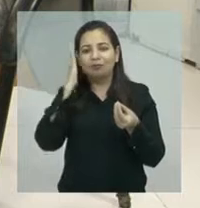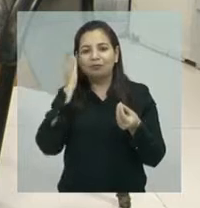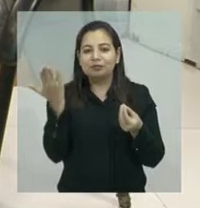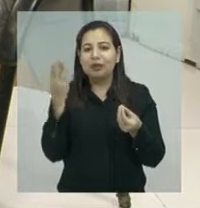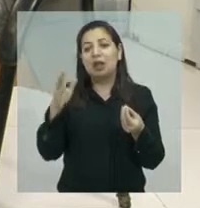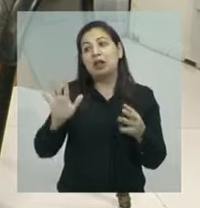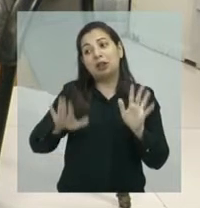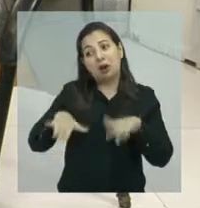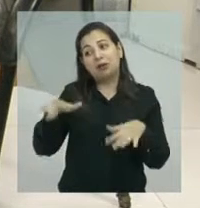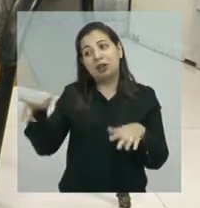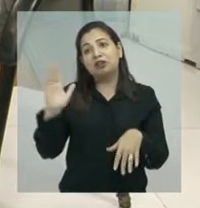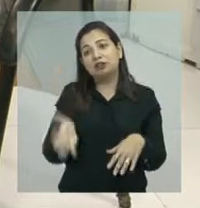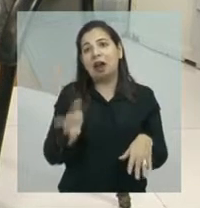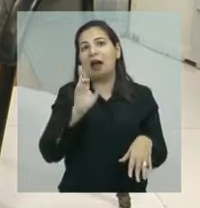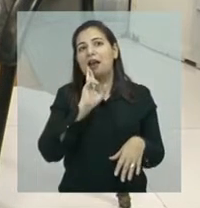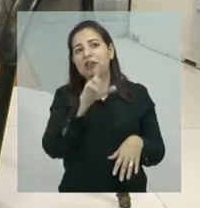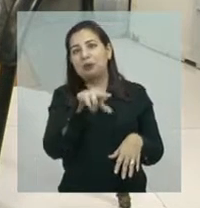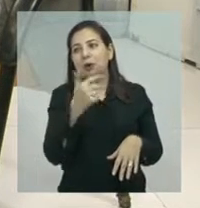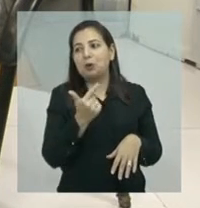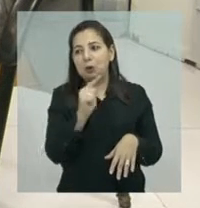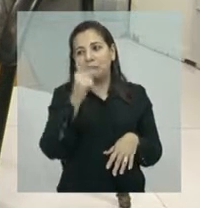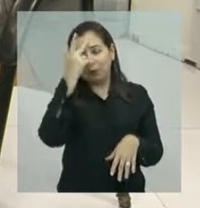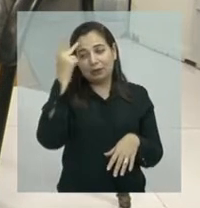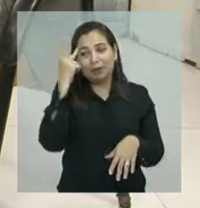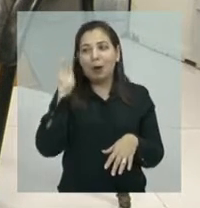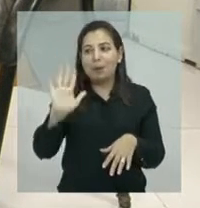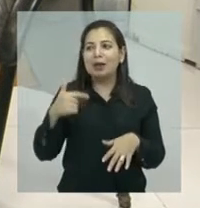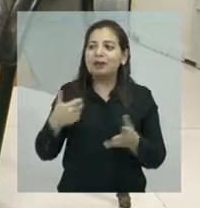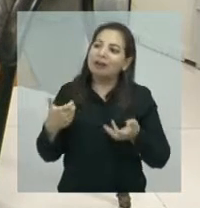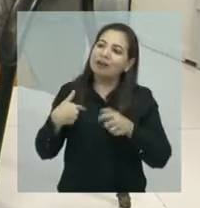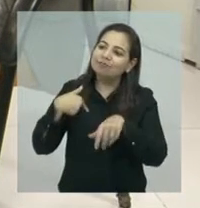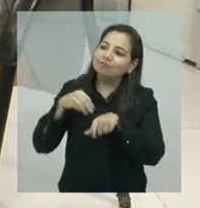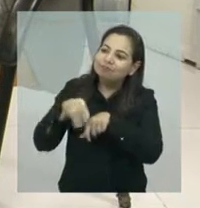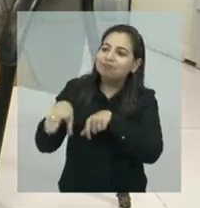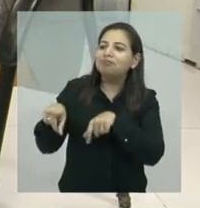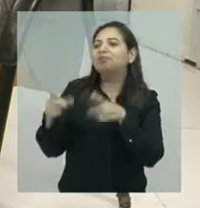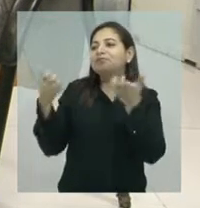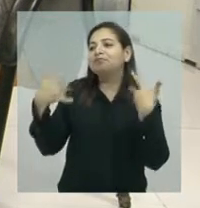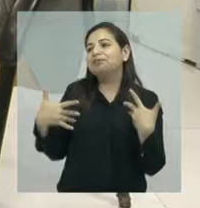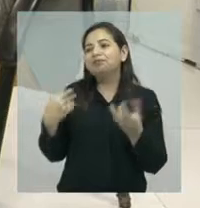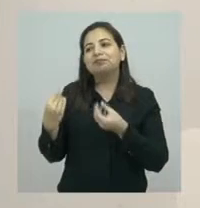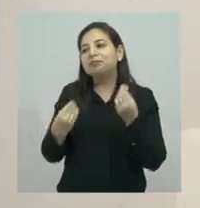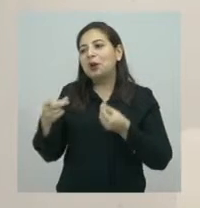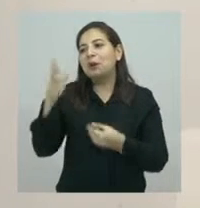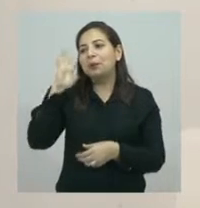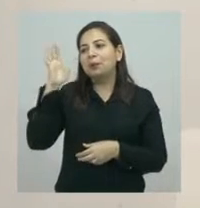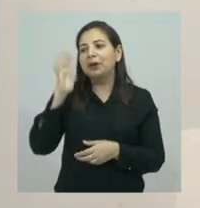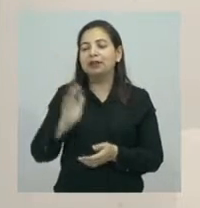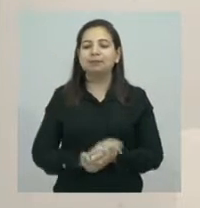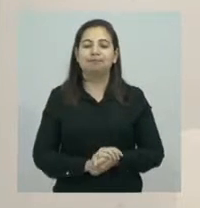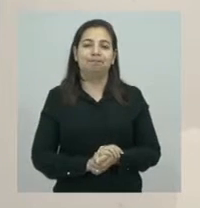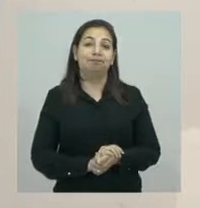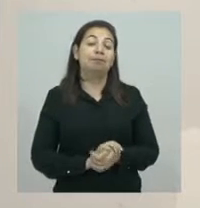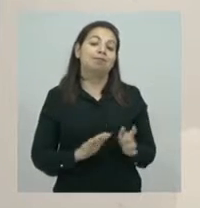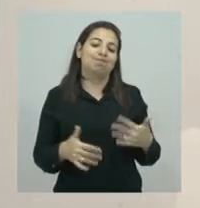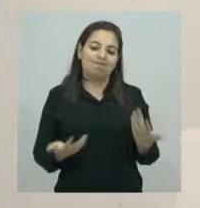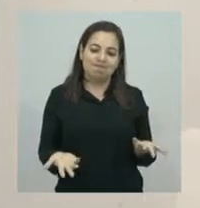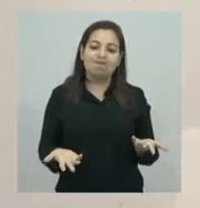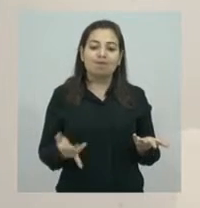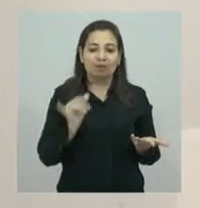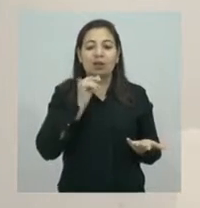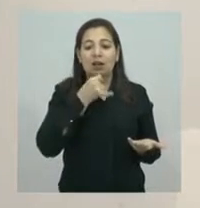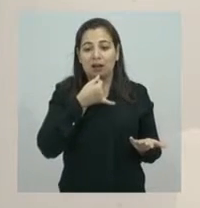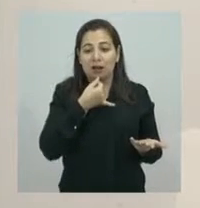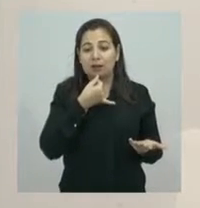essa resposta mais claramente anteriormente. Muito bem. É lamentável a